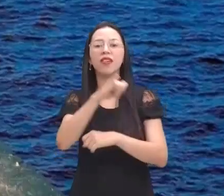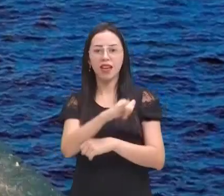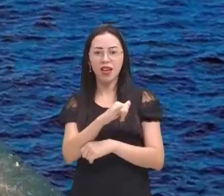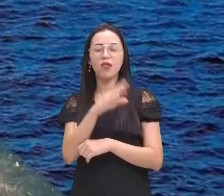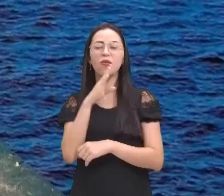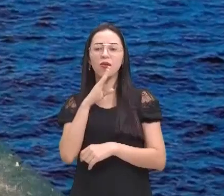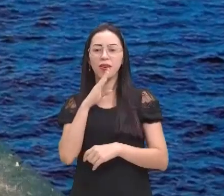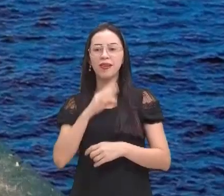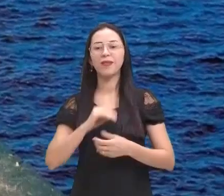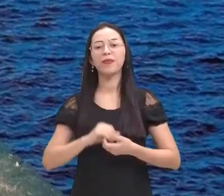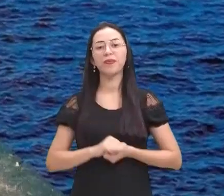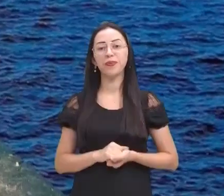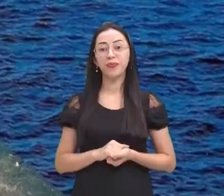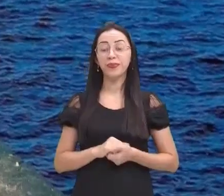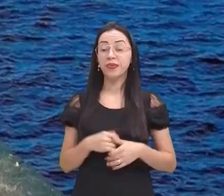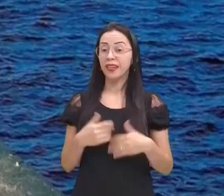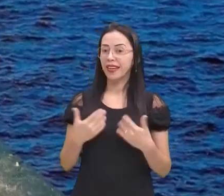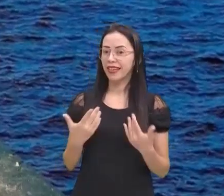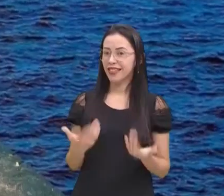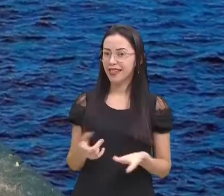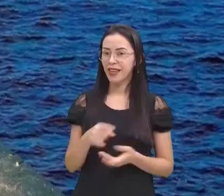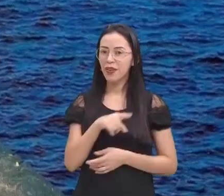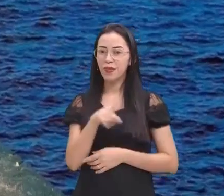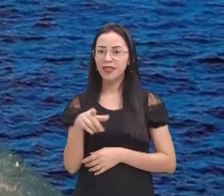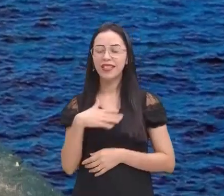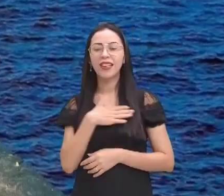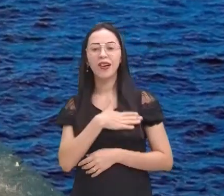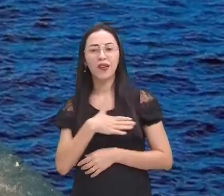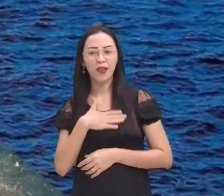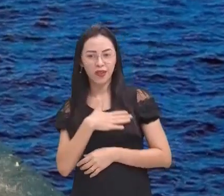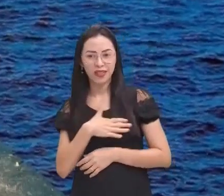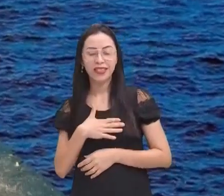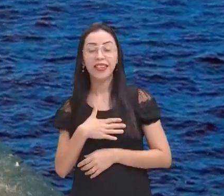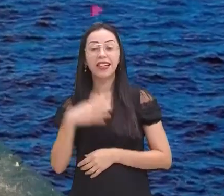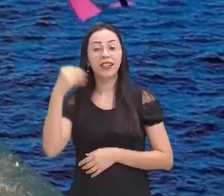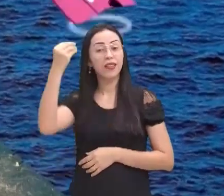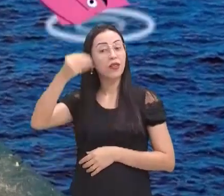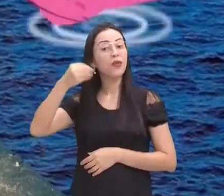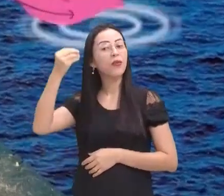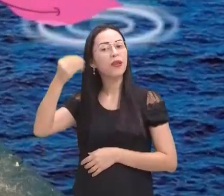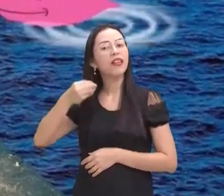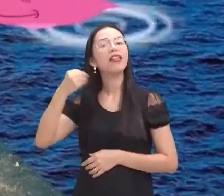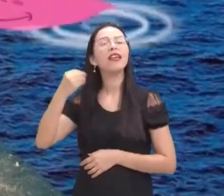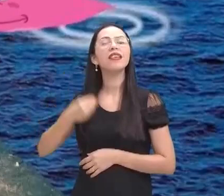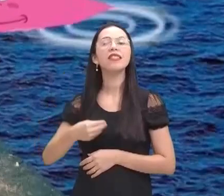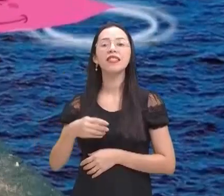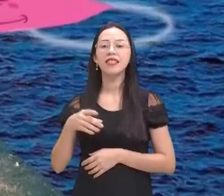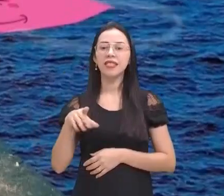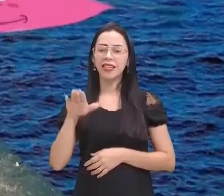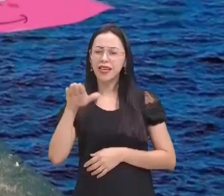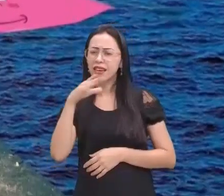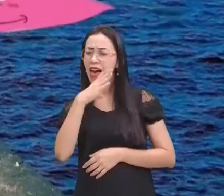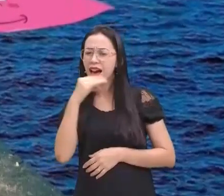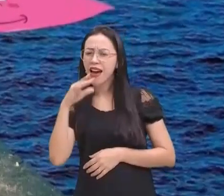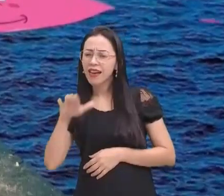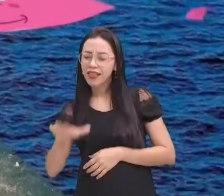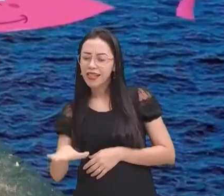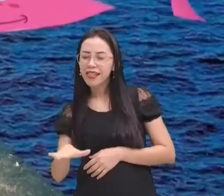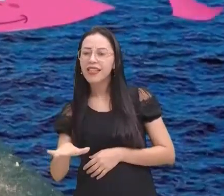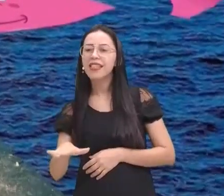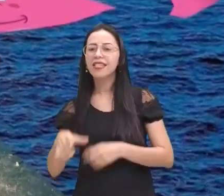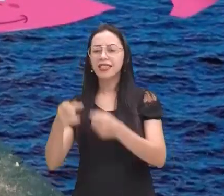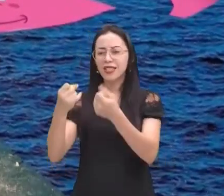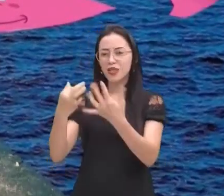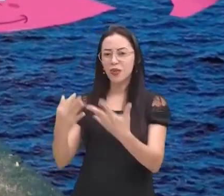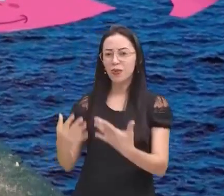E aí, crianças, vocês gostaram do relato de experiência que ele foi vivenciado e escrito com a ajuda de